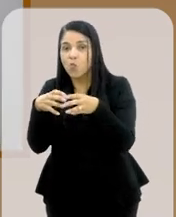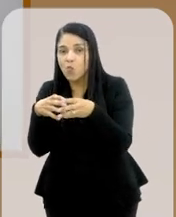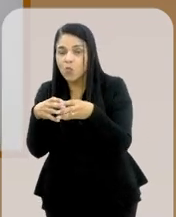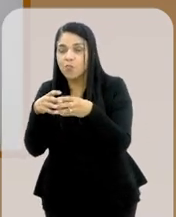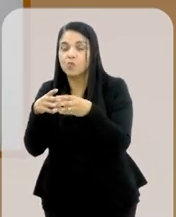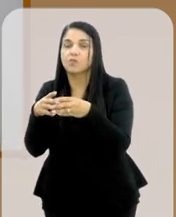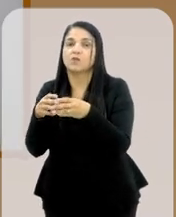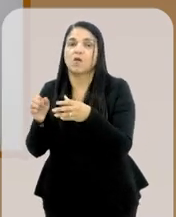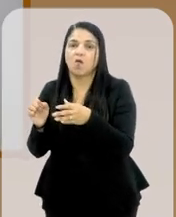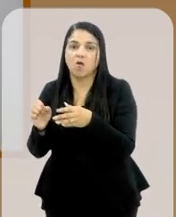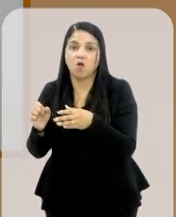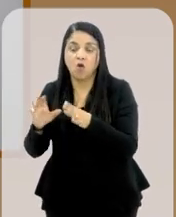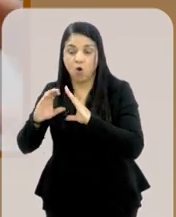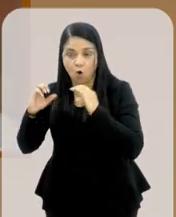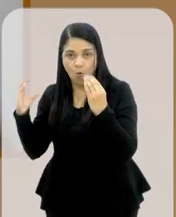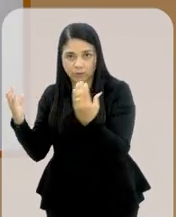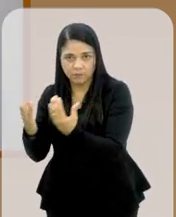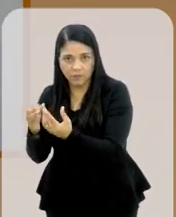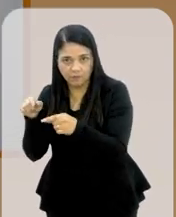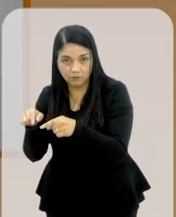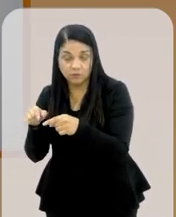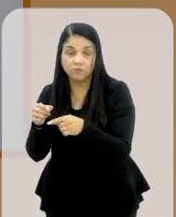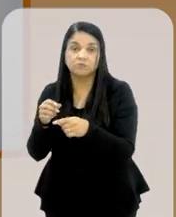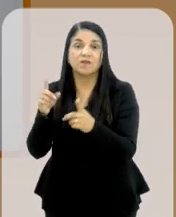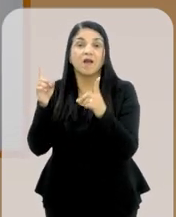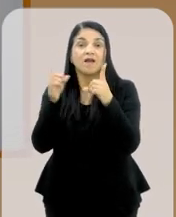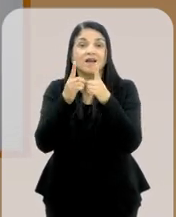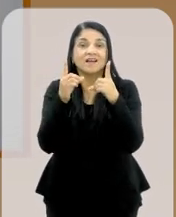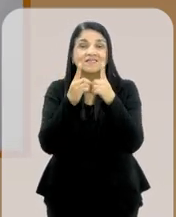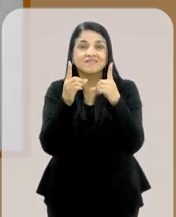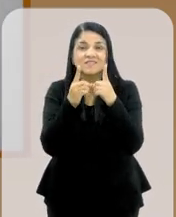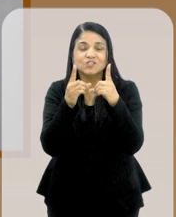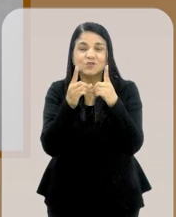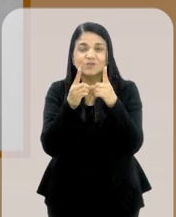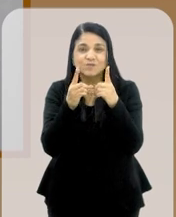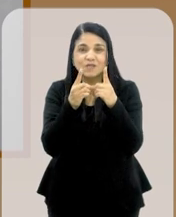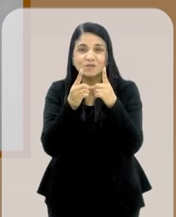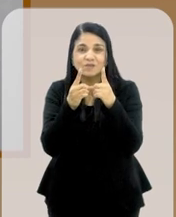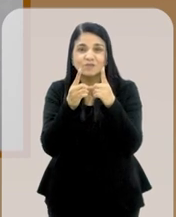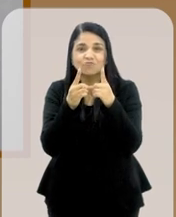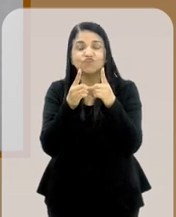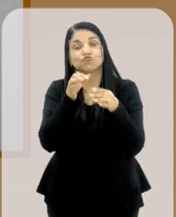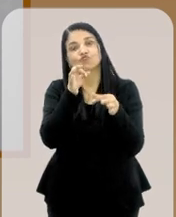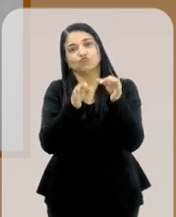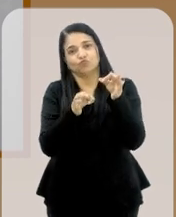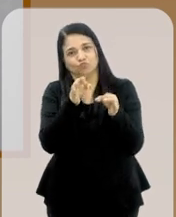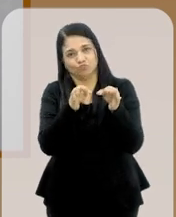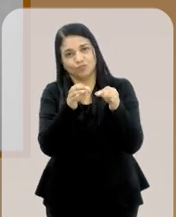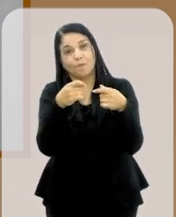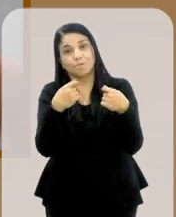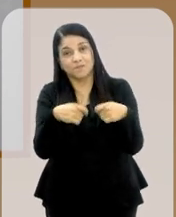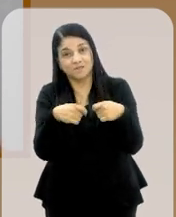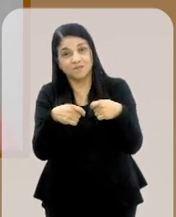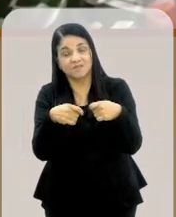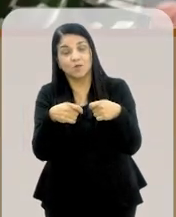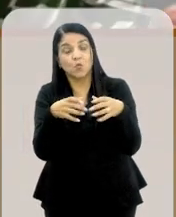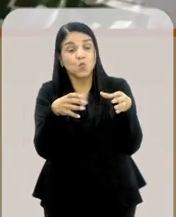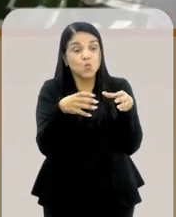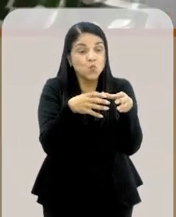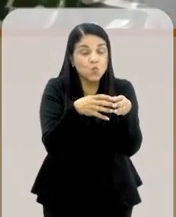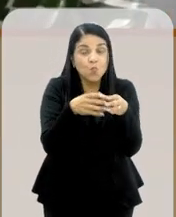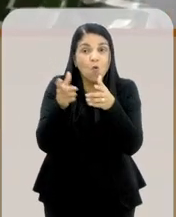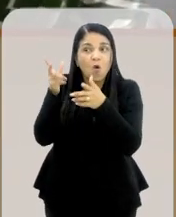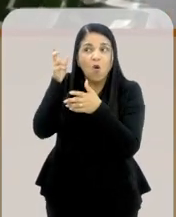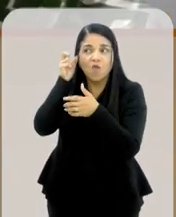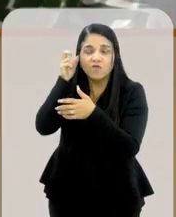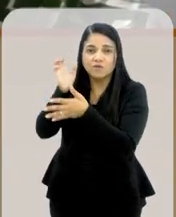da comunidade, entendeu? Em um atendimento o atendimento jurídico, que esses grupos